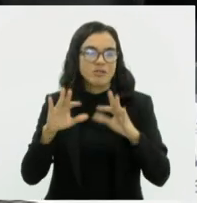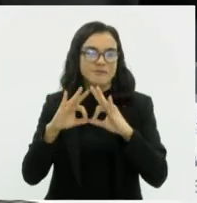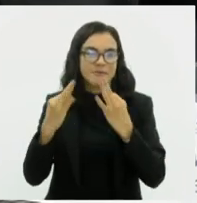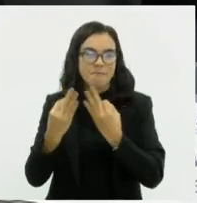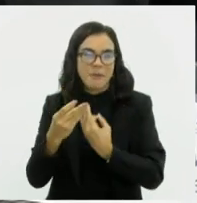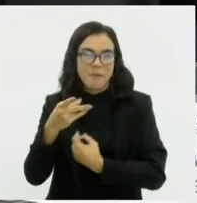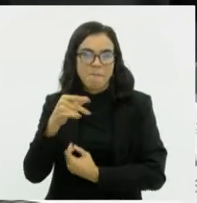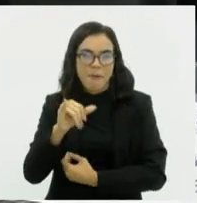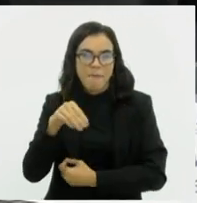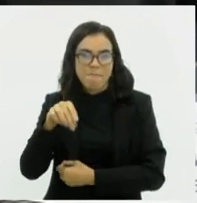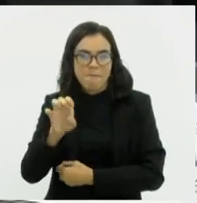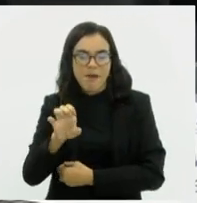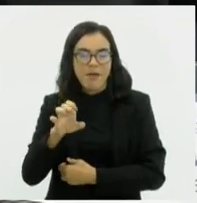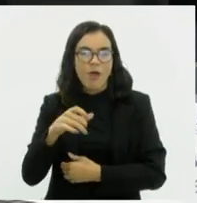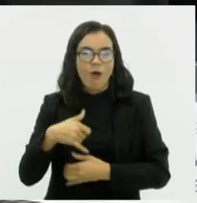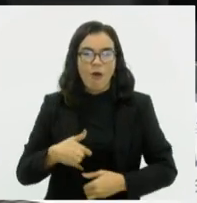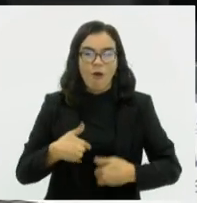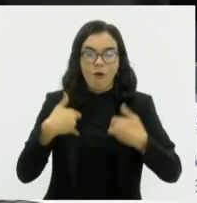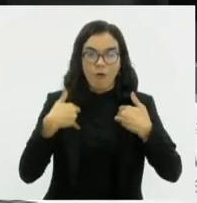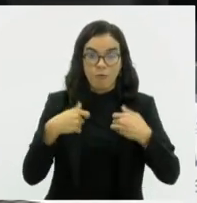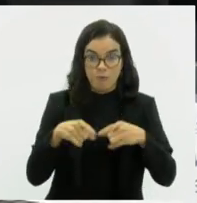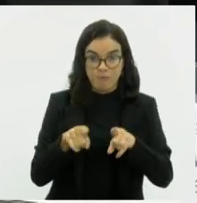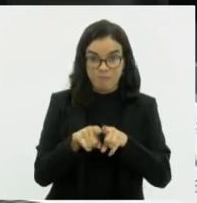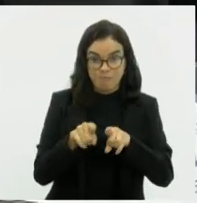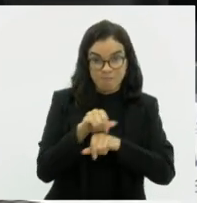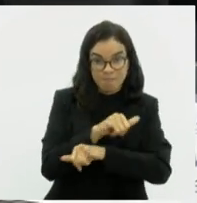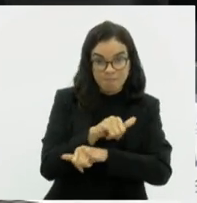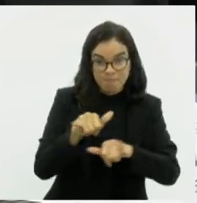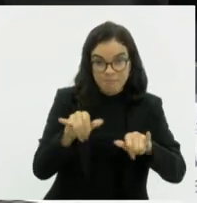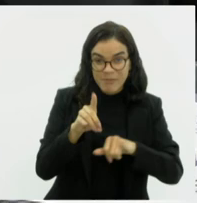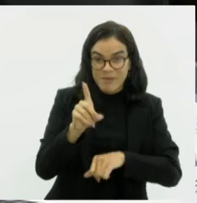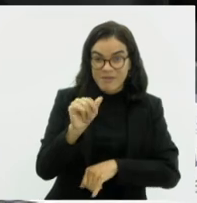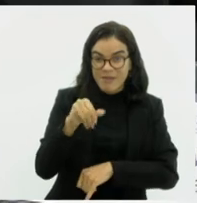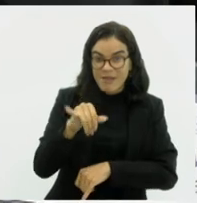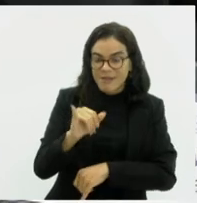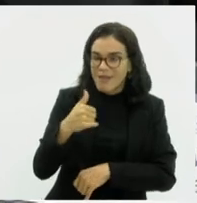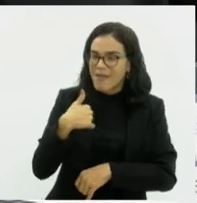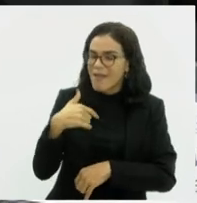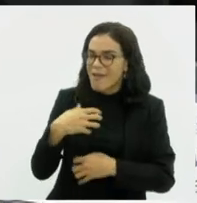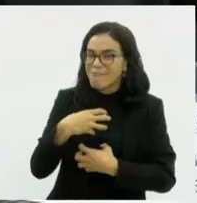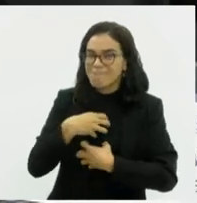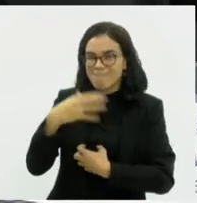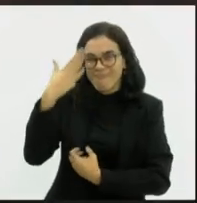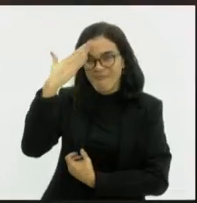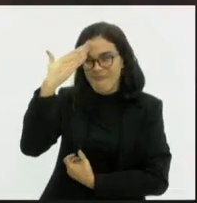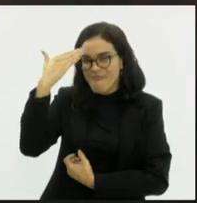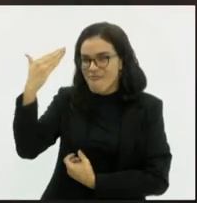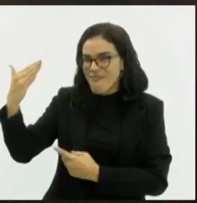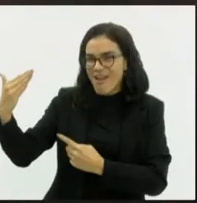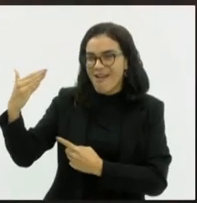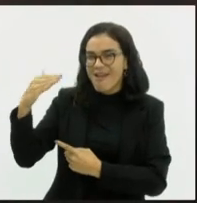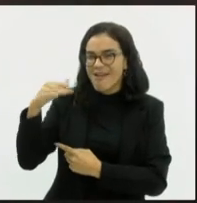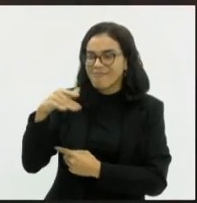acompanhou. Eu queria destacar isso aqui, Dani, dizer que eu realmente sou seu fã, eu tenho uma admiração enorme por